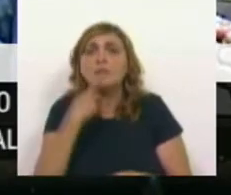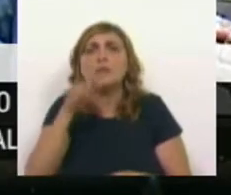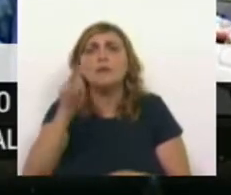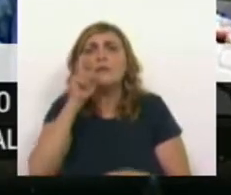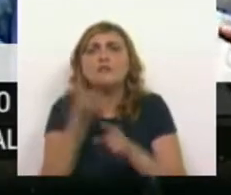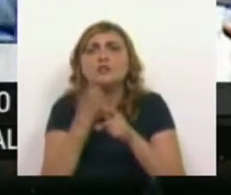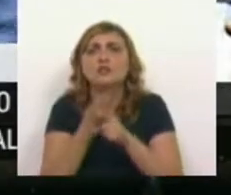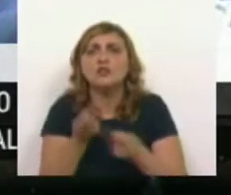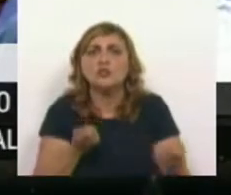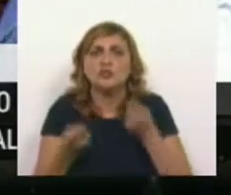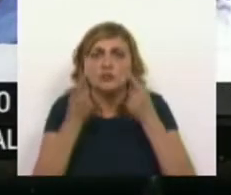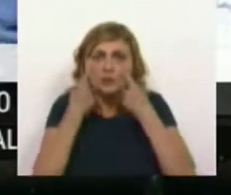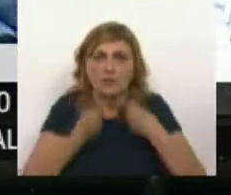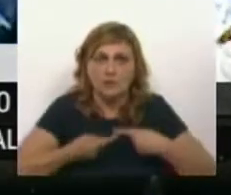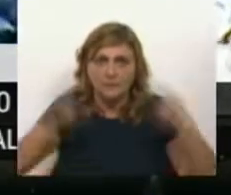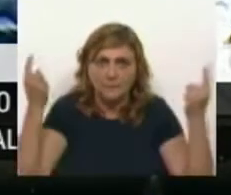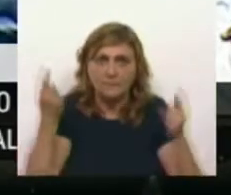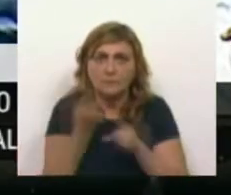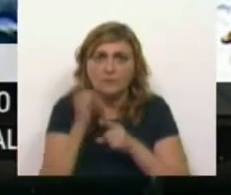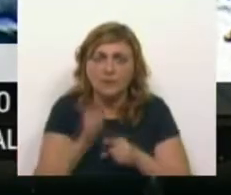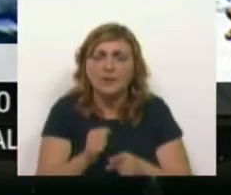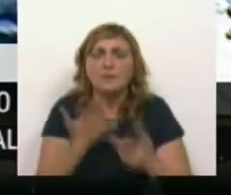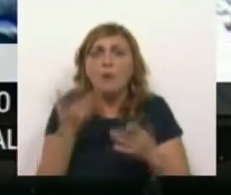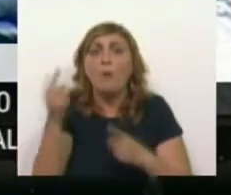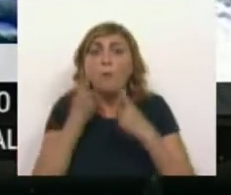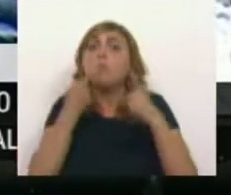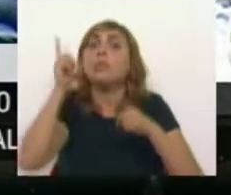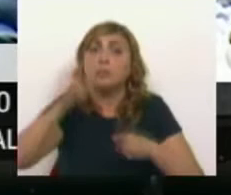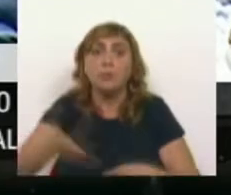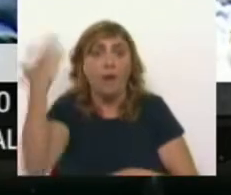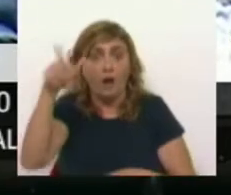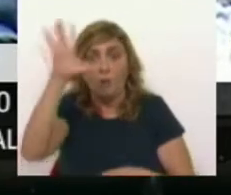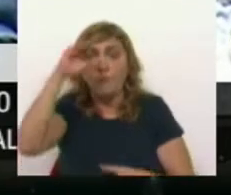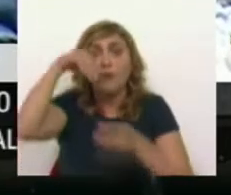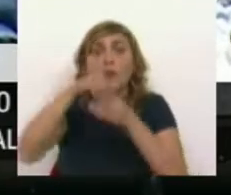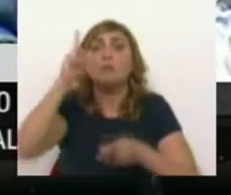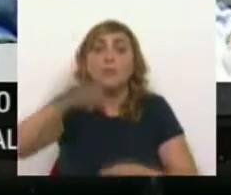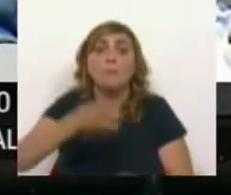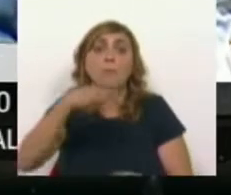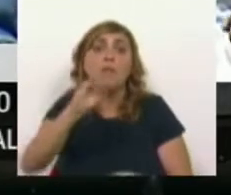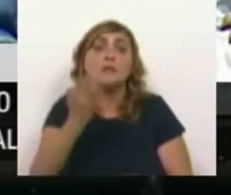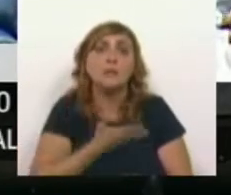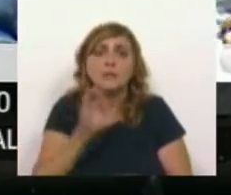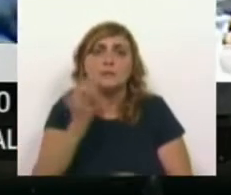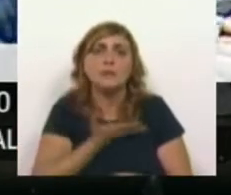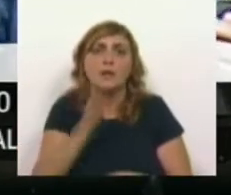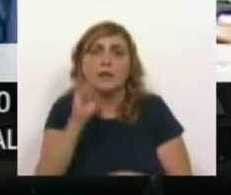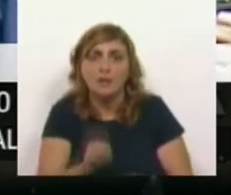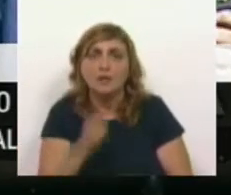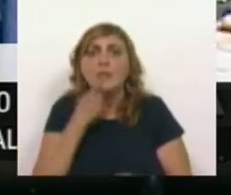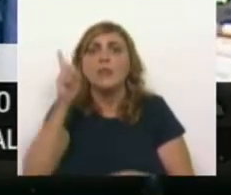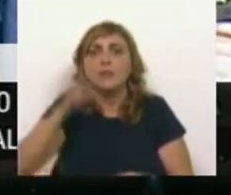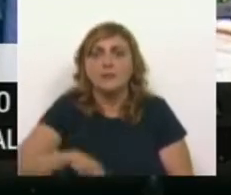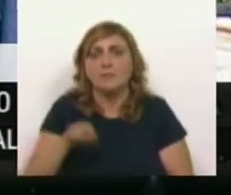gestão pública e que defende o Siresp nas mãos públicas, também foi do governo PSD-CDS, também foi